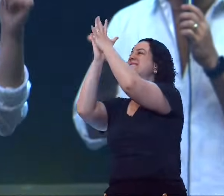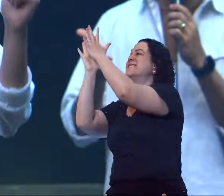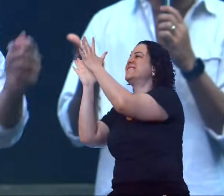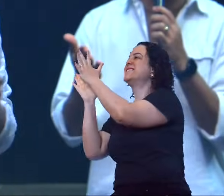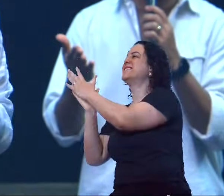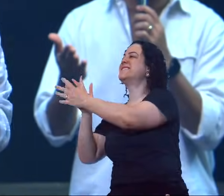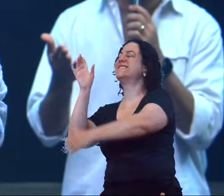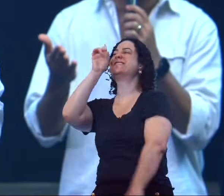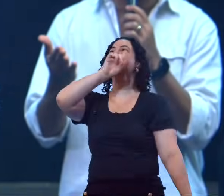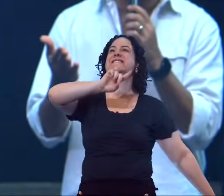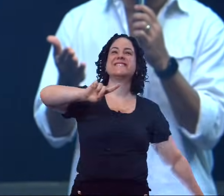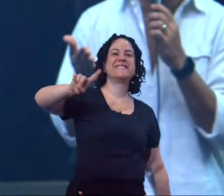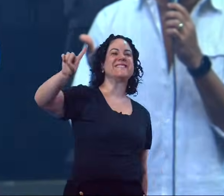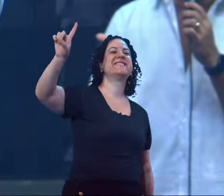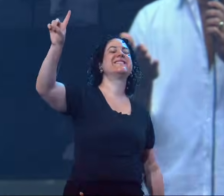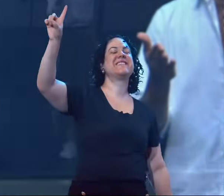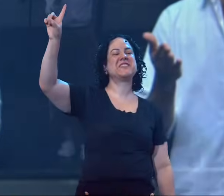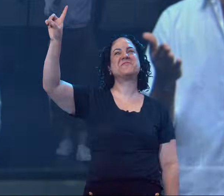Louvemos a